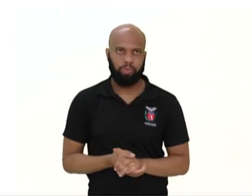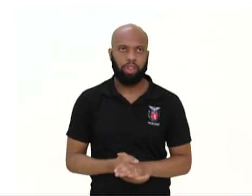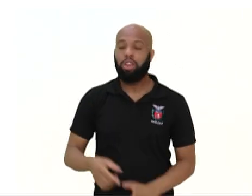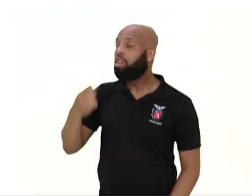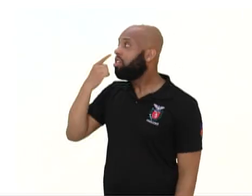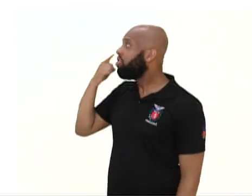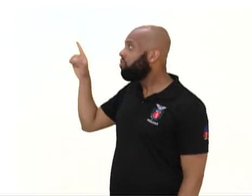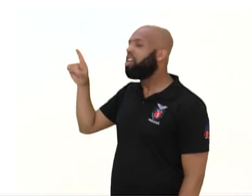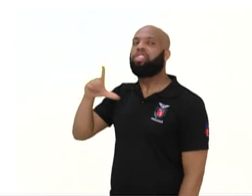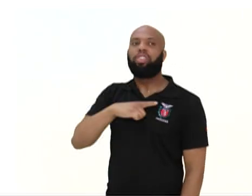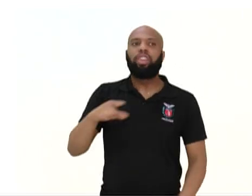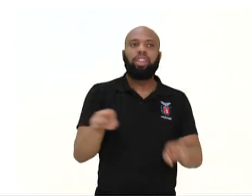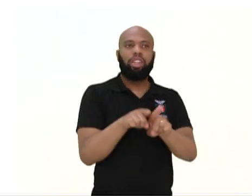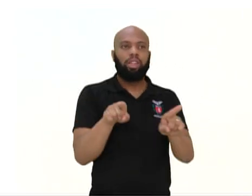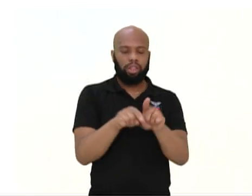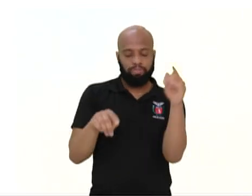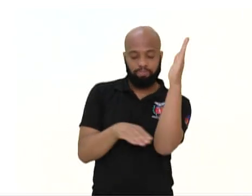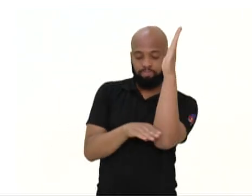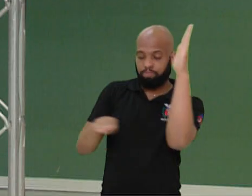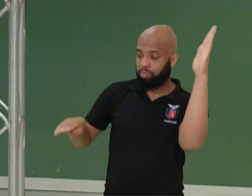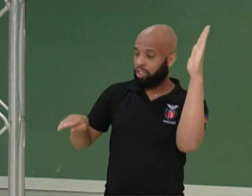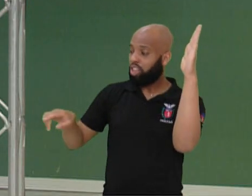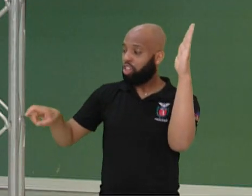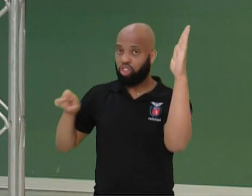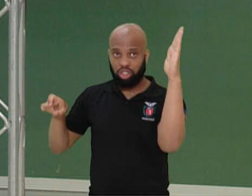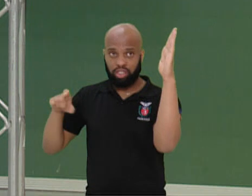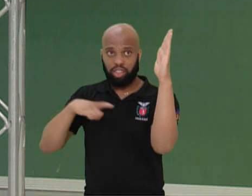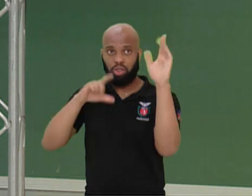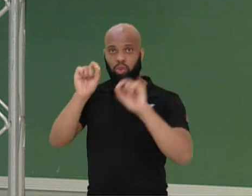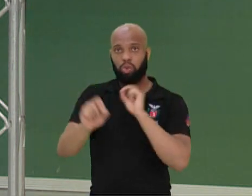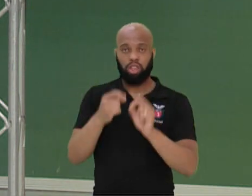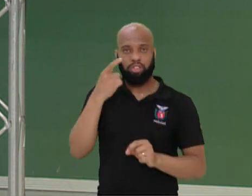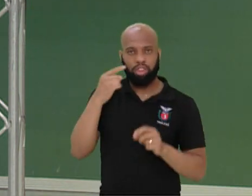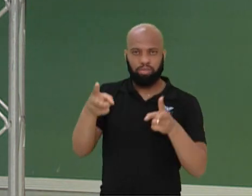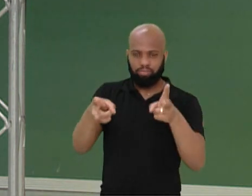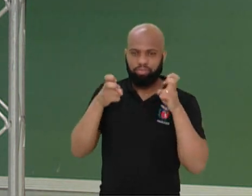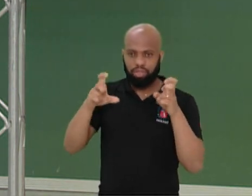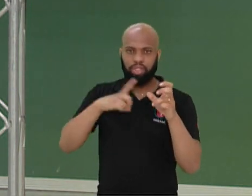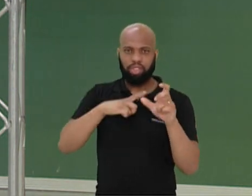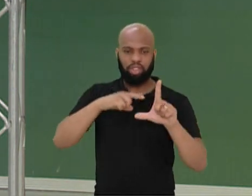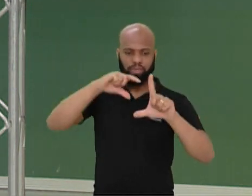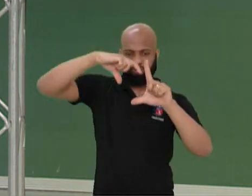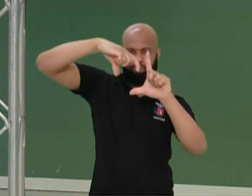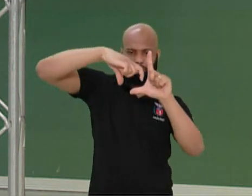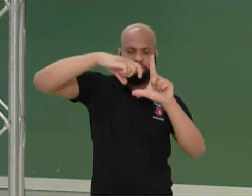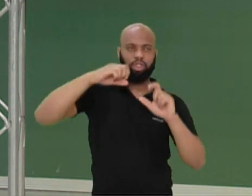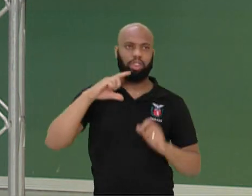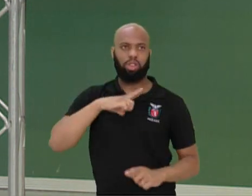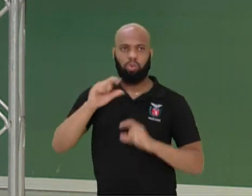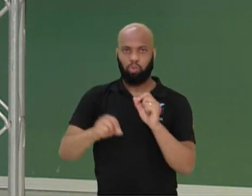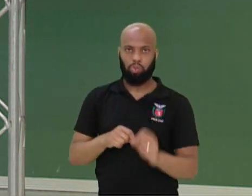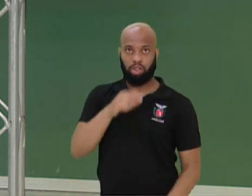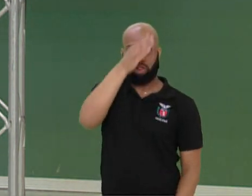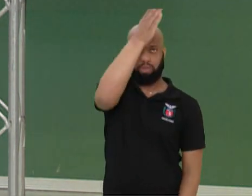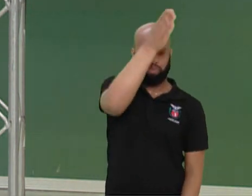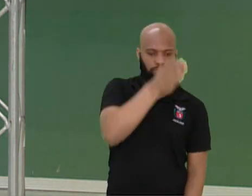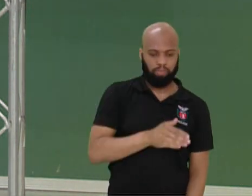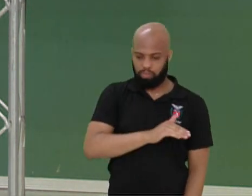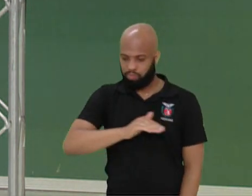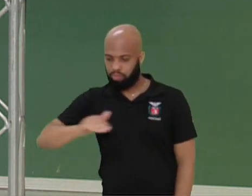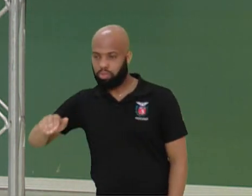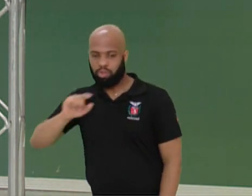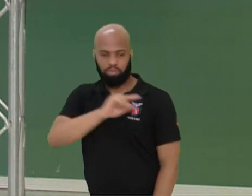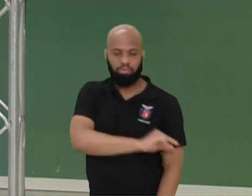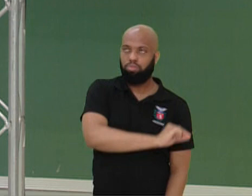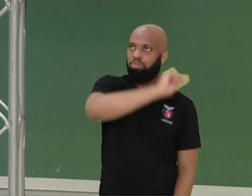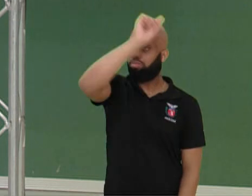só, o eixo x está aqui, e aqui no eixo x eu posso perceber que essa parábola toca, né, corta o eixo x em dois